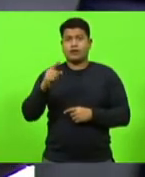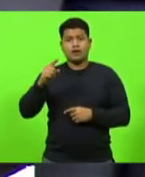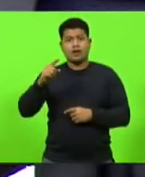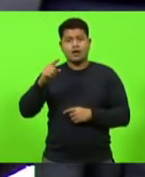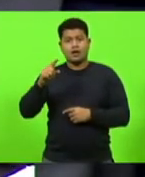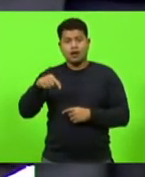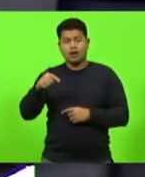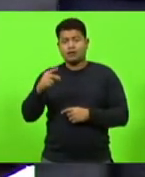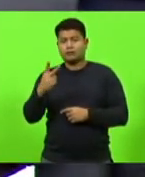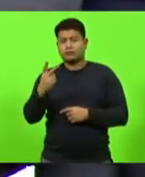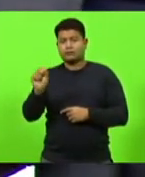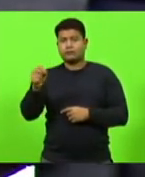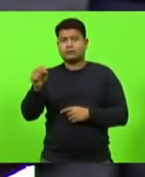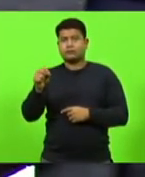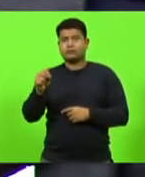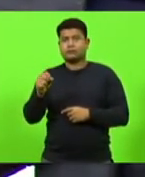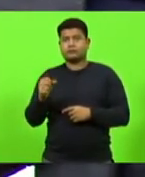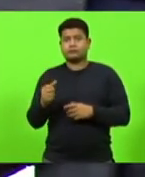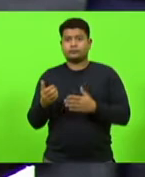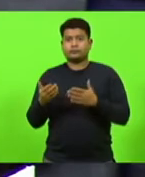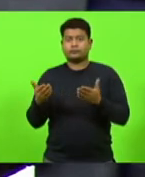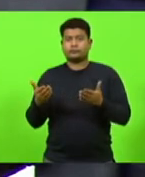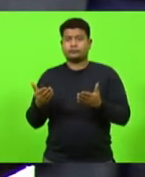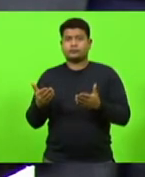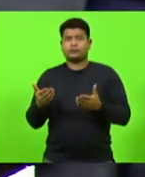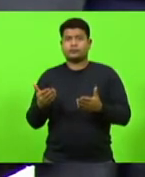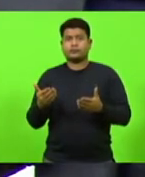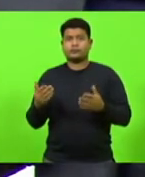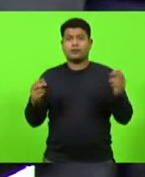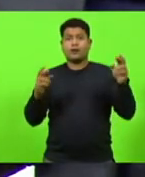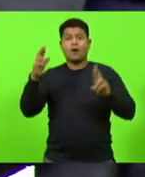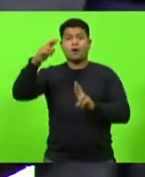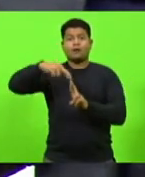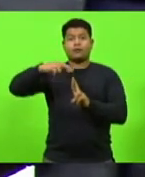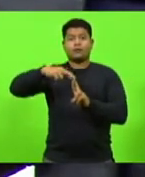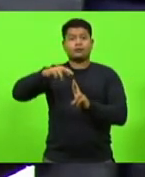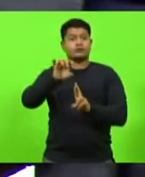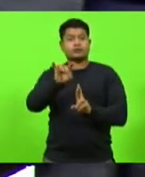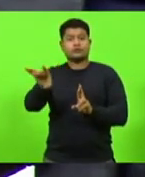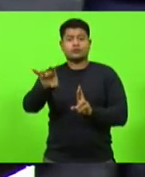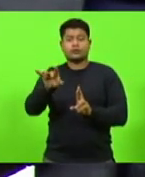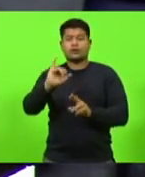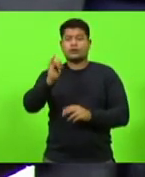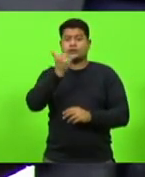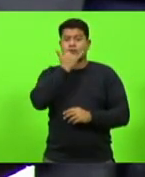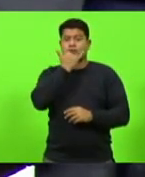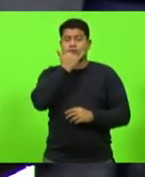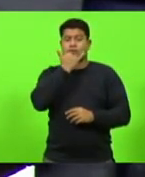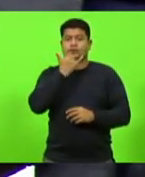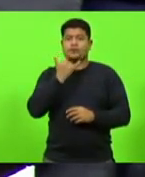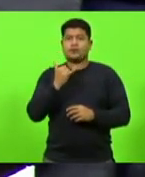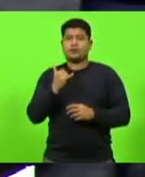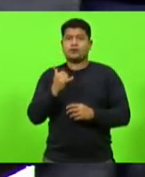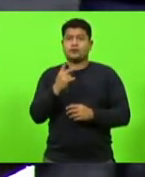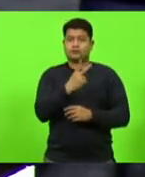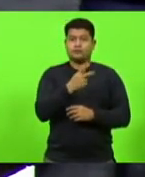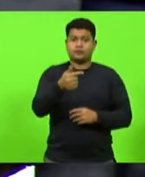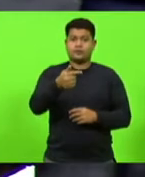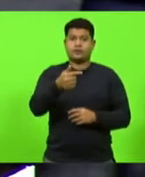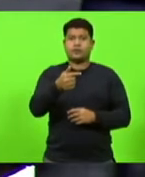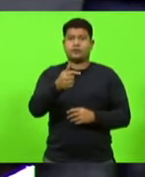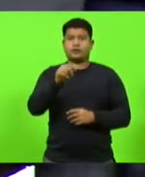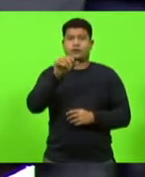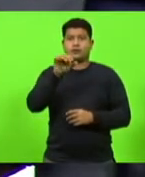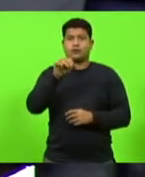no requerimento e mais os colegas 27, deputados. 28. Se refere tão somente à justificativa. Justificativa do 27, dos percentuais. Da